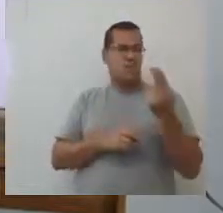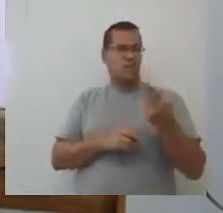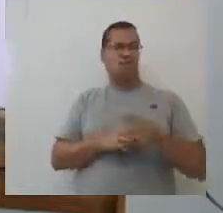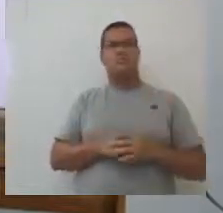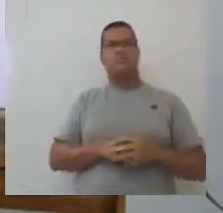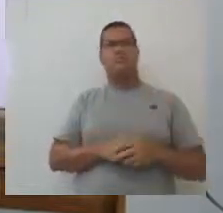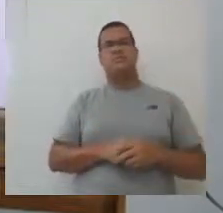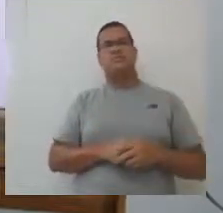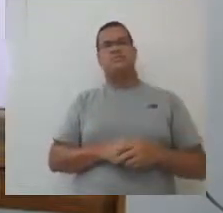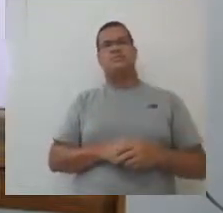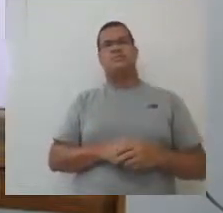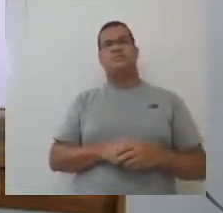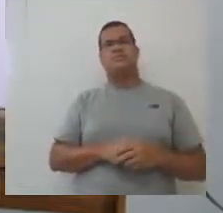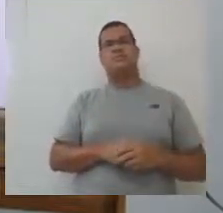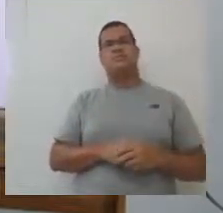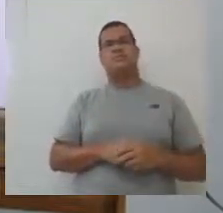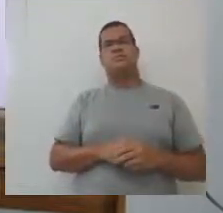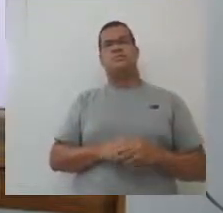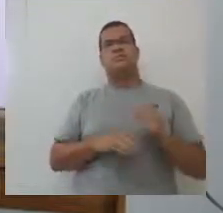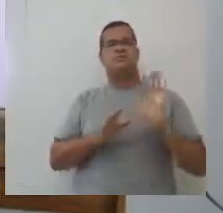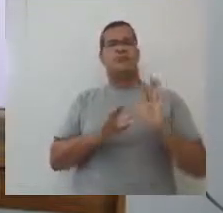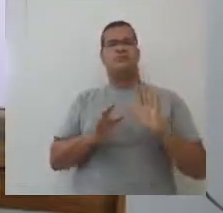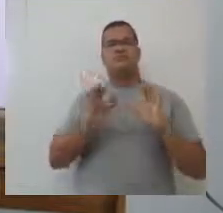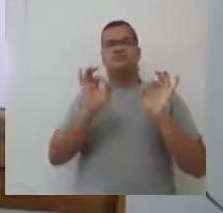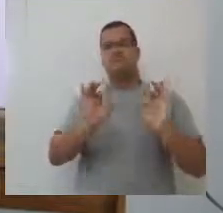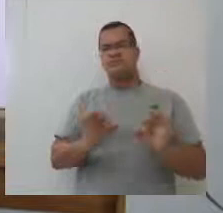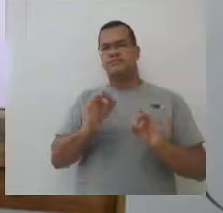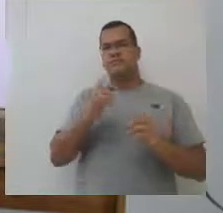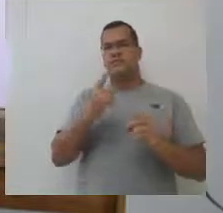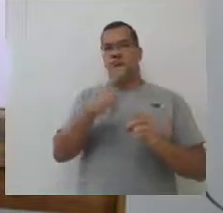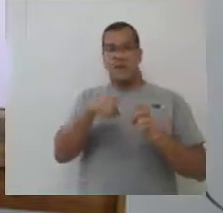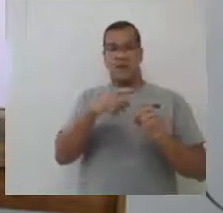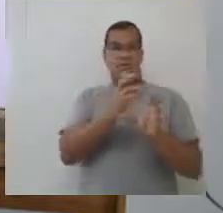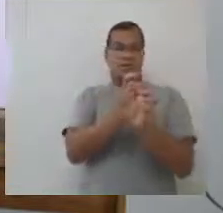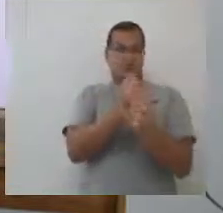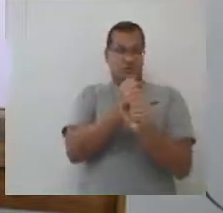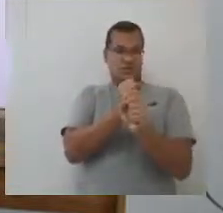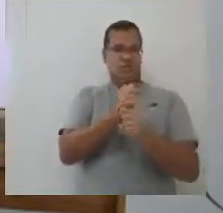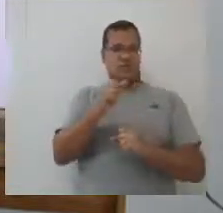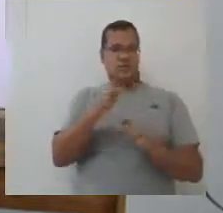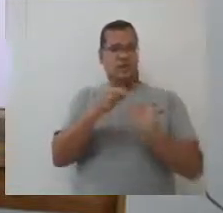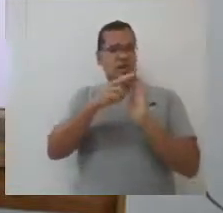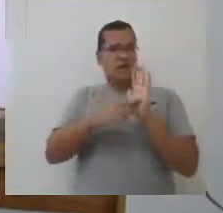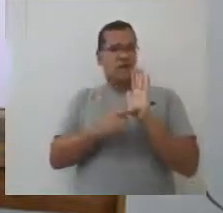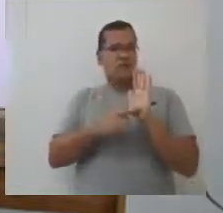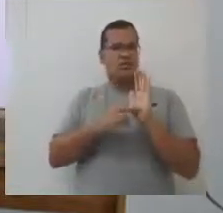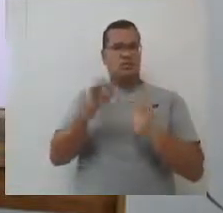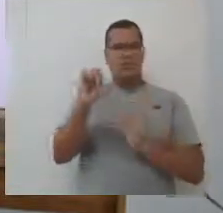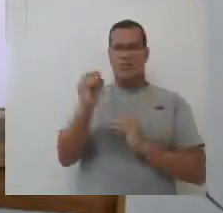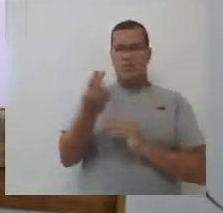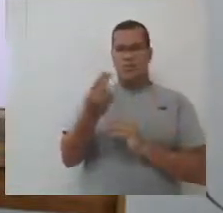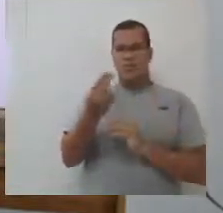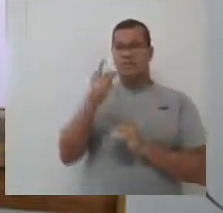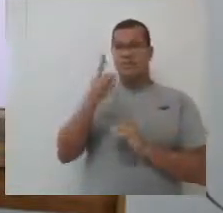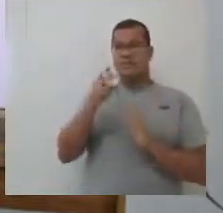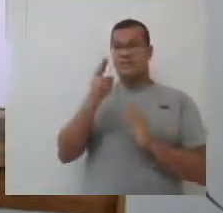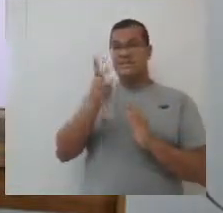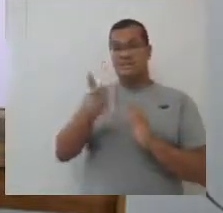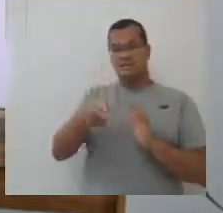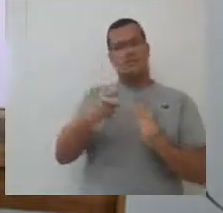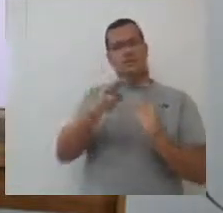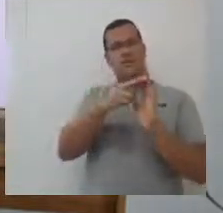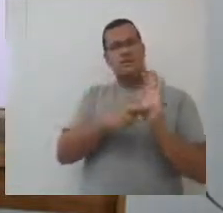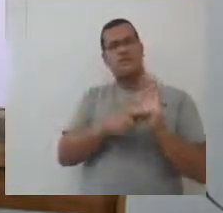OU que eu mostrei a vocês foi exatamente uma soma. Toda vez que é regra do I, você vai